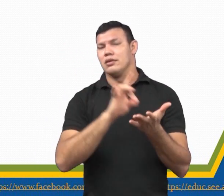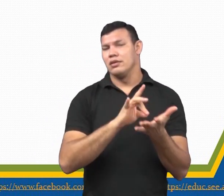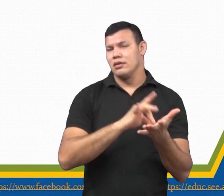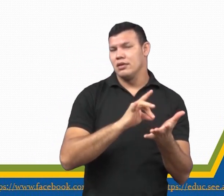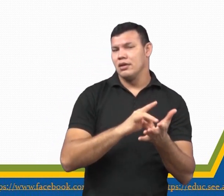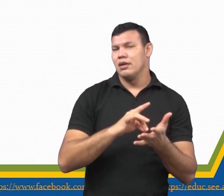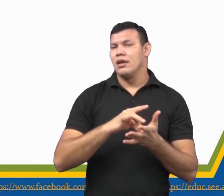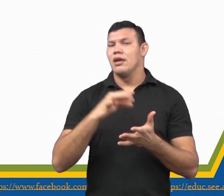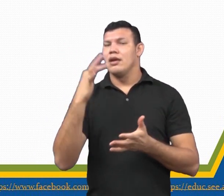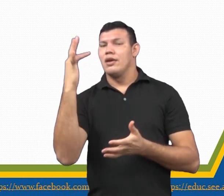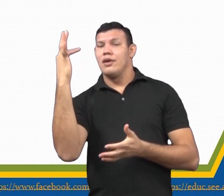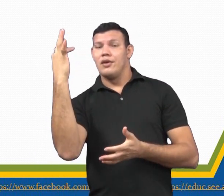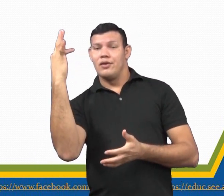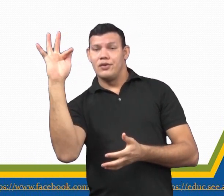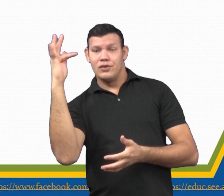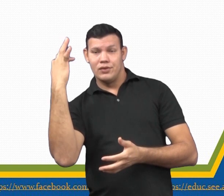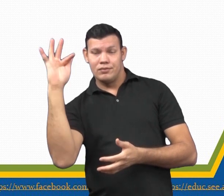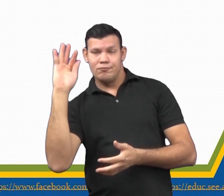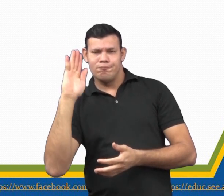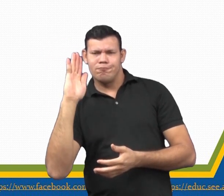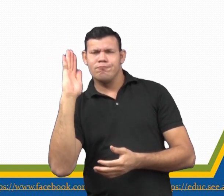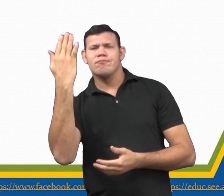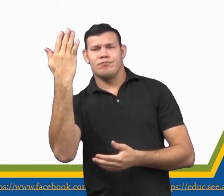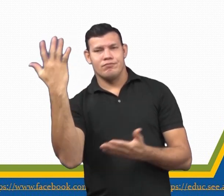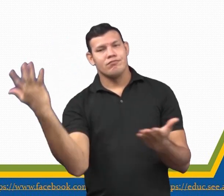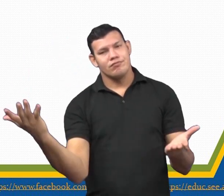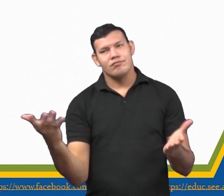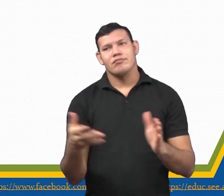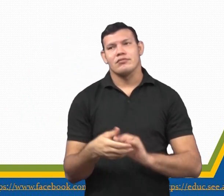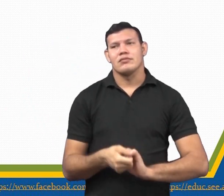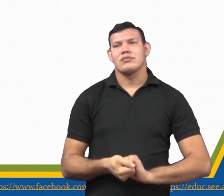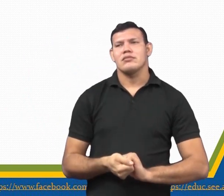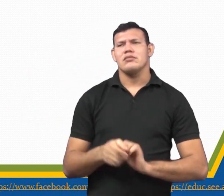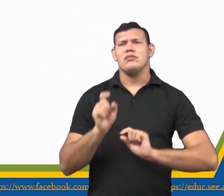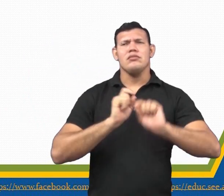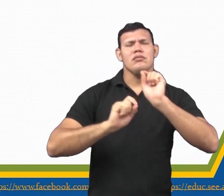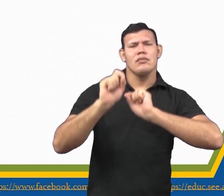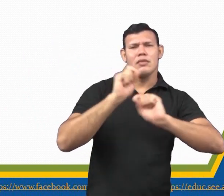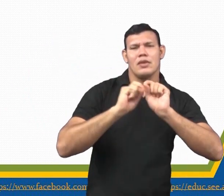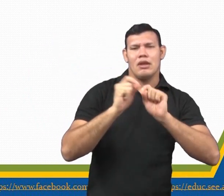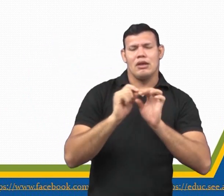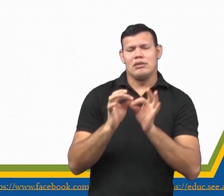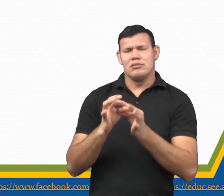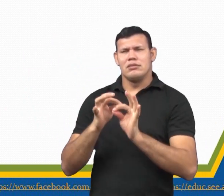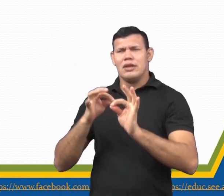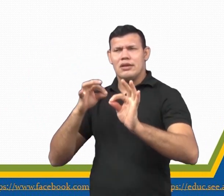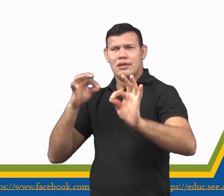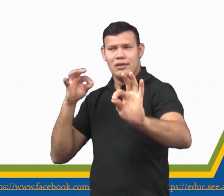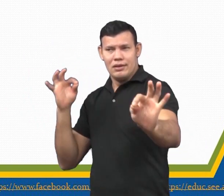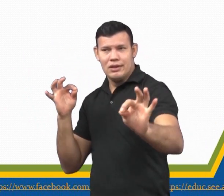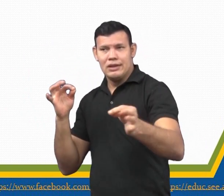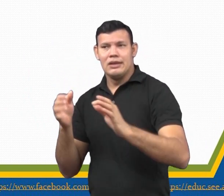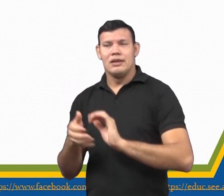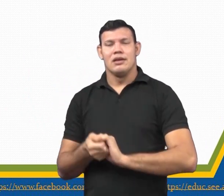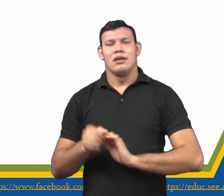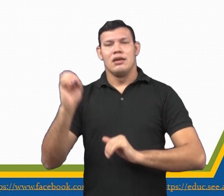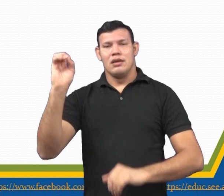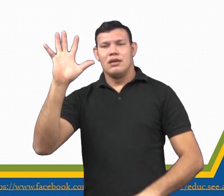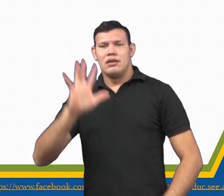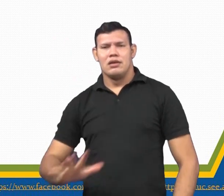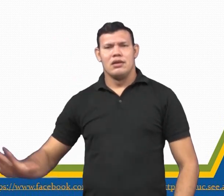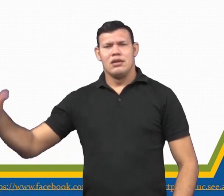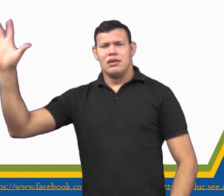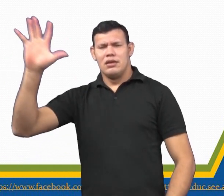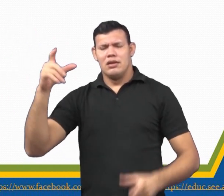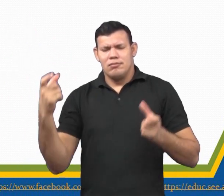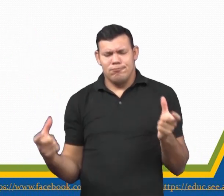falsas. Letra A. Com 8,5 milhões de quilômetros quadrados de extensão, a Oceania é o menor